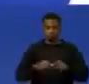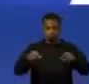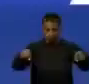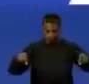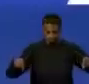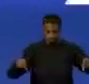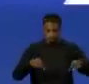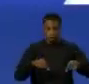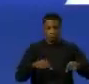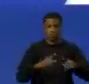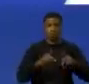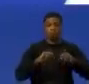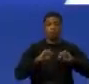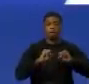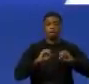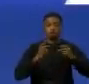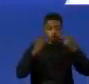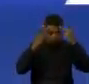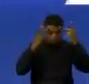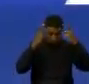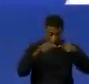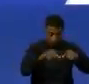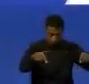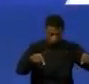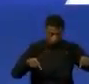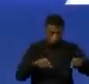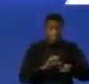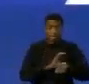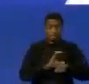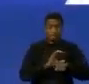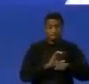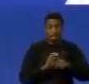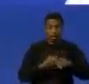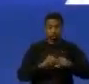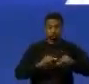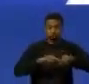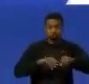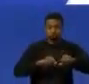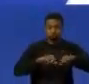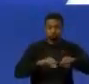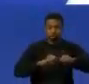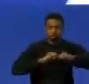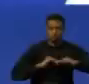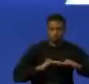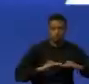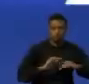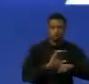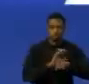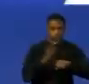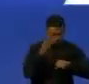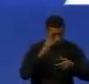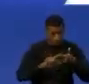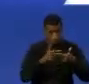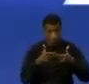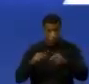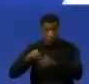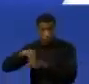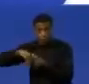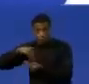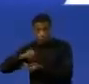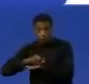de concreto e tem um piso que ele chama de concregrama, ou seja, é um piso onde você tem